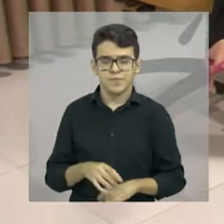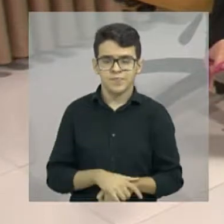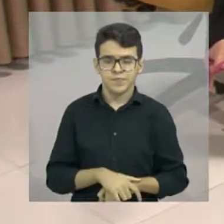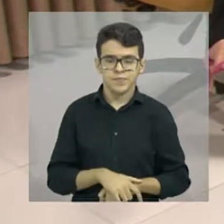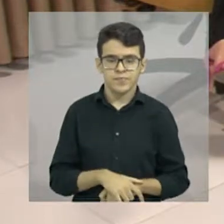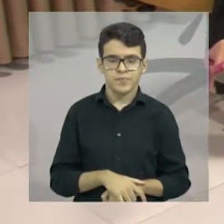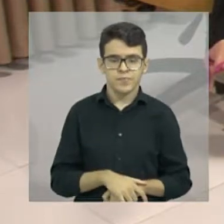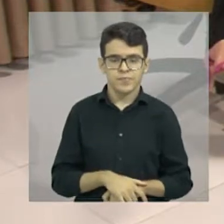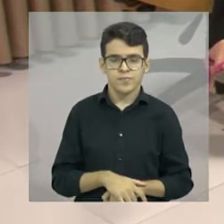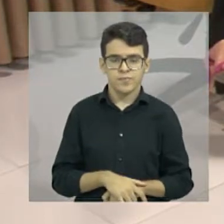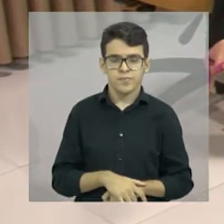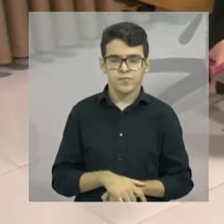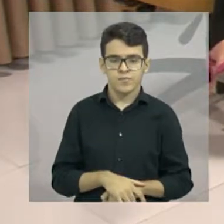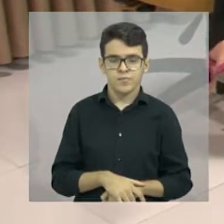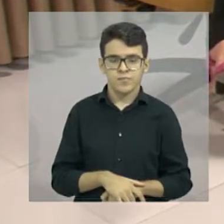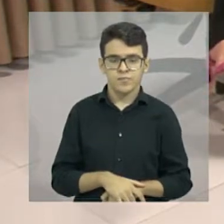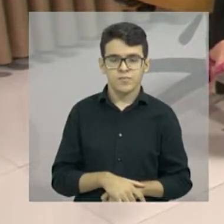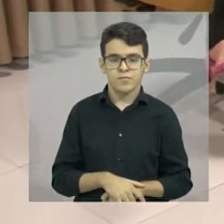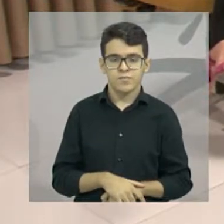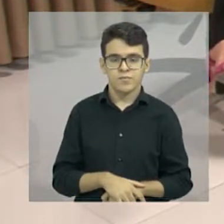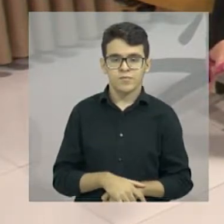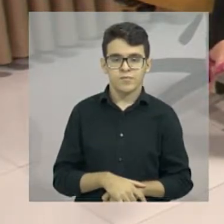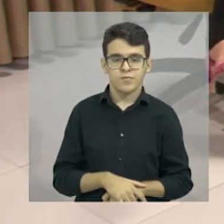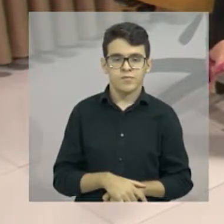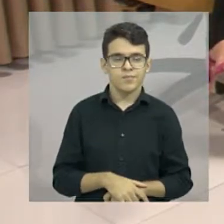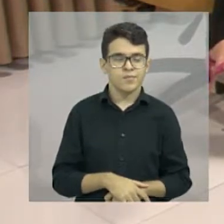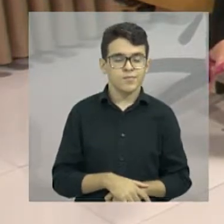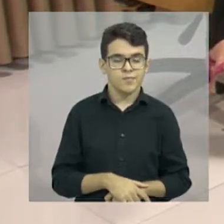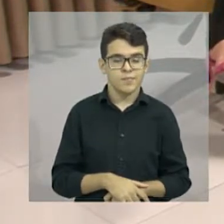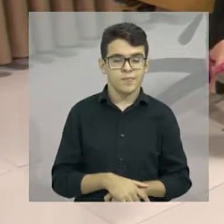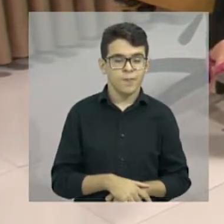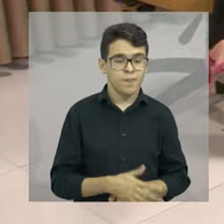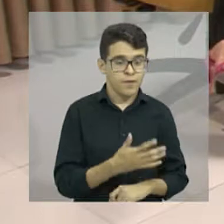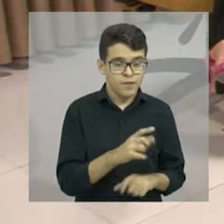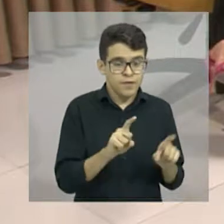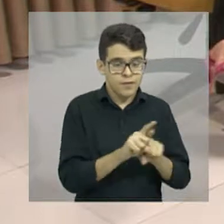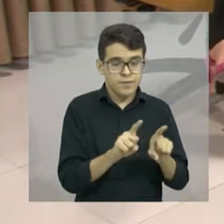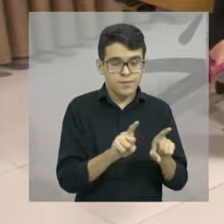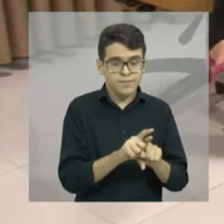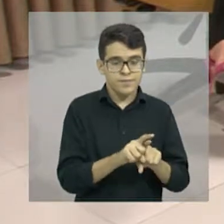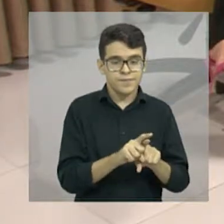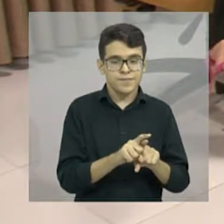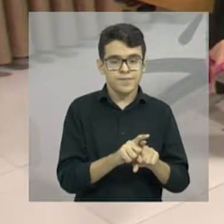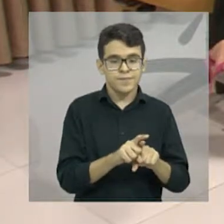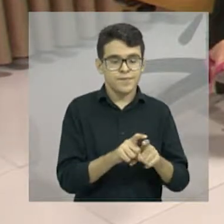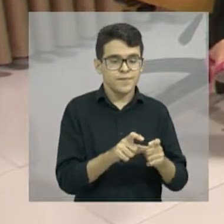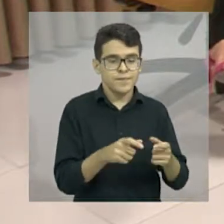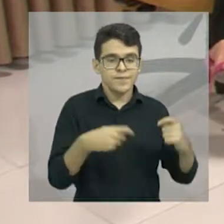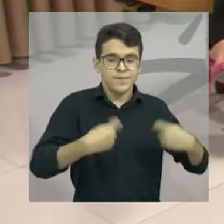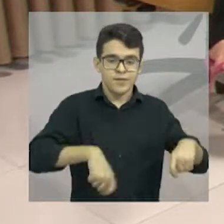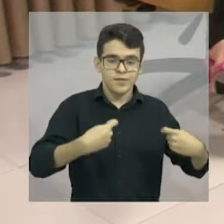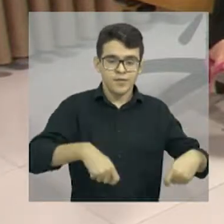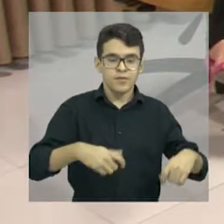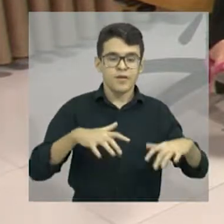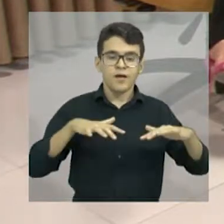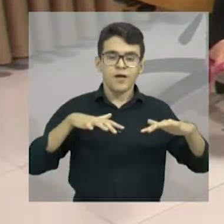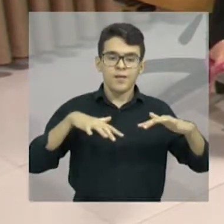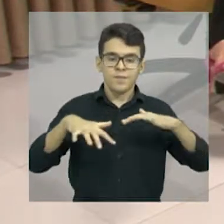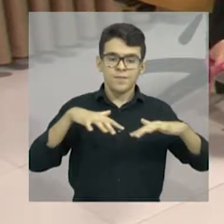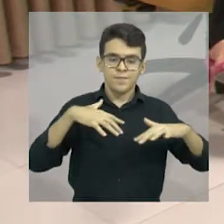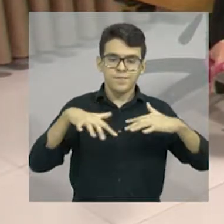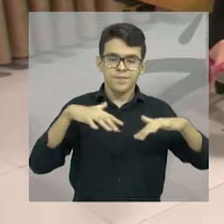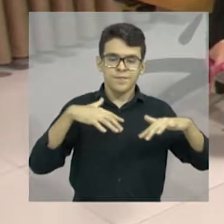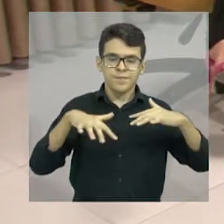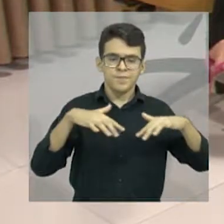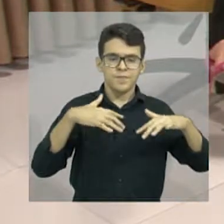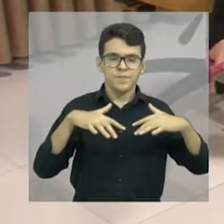Então, chegou a hora até de a gente se movimentar no sentido que vale a gente ressaltar para comemorar, vereador Gardel e Ricardo, eu acredito que você